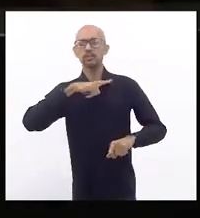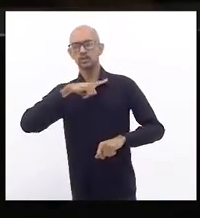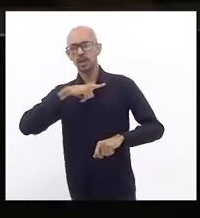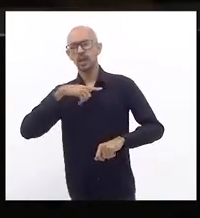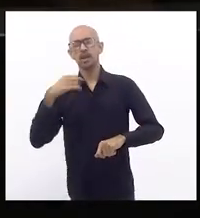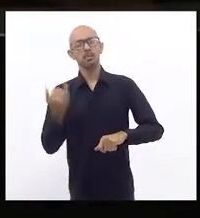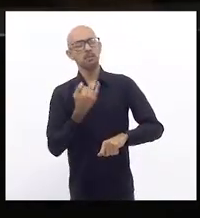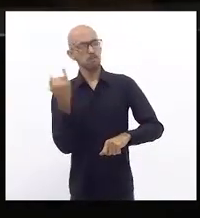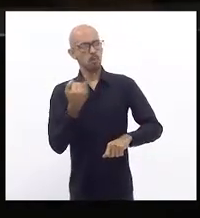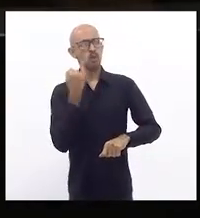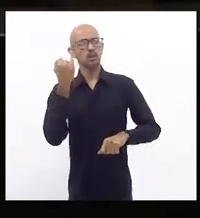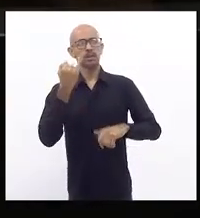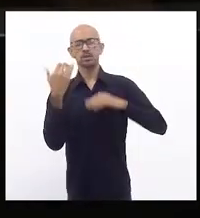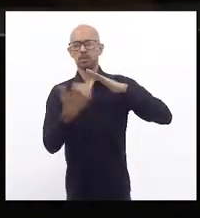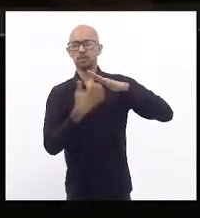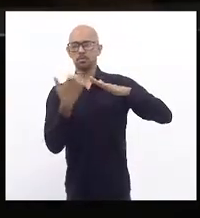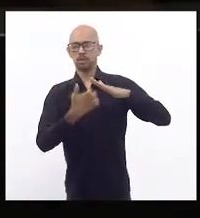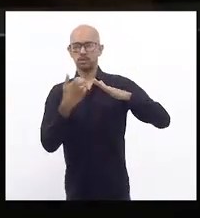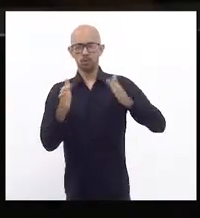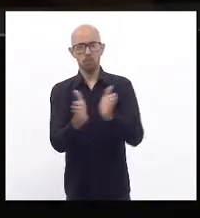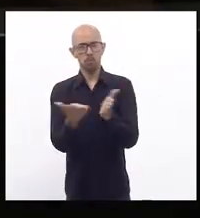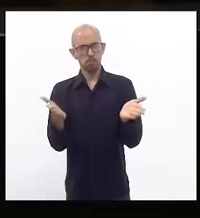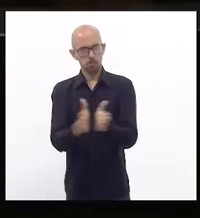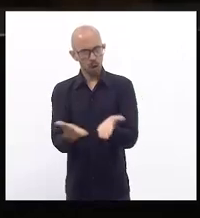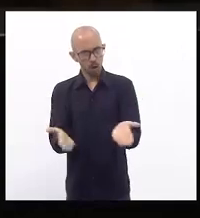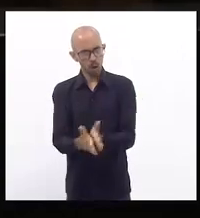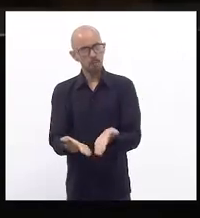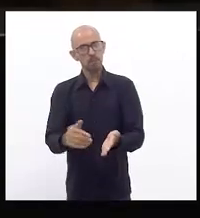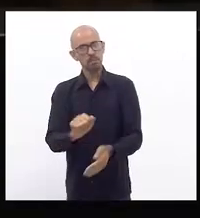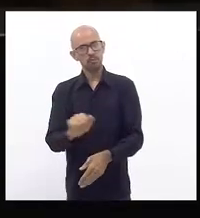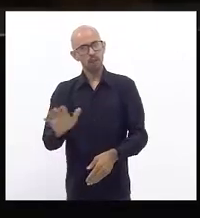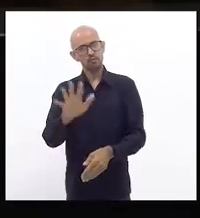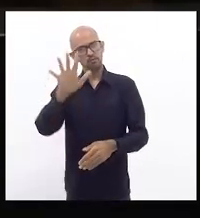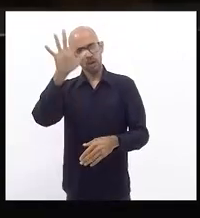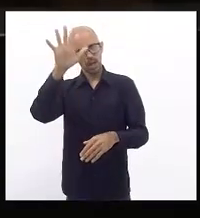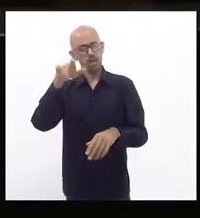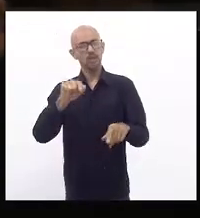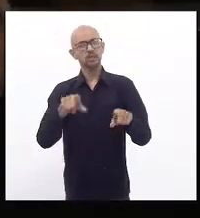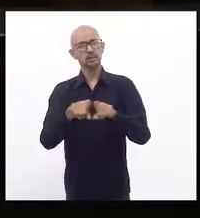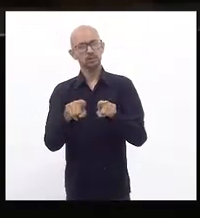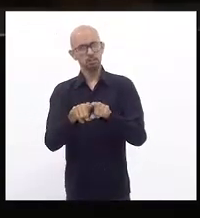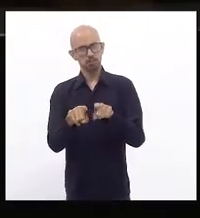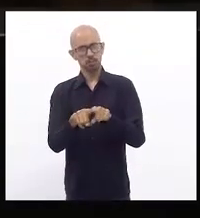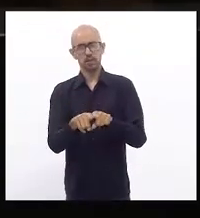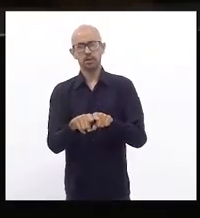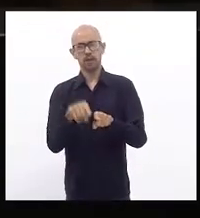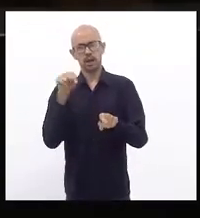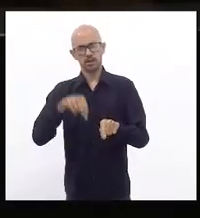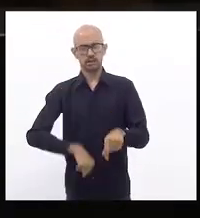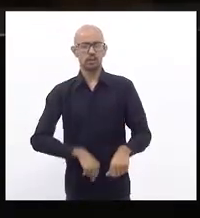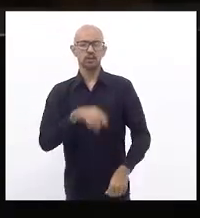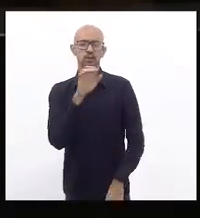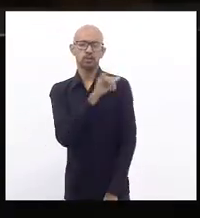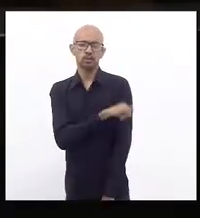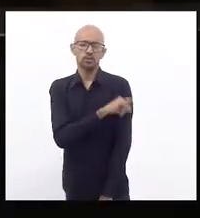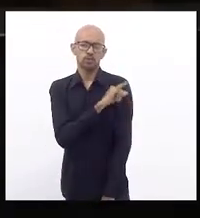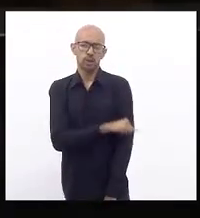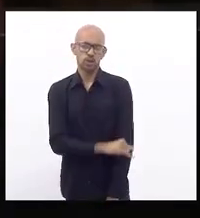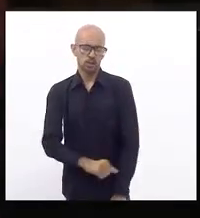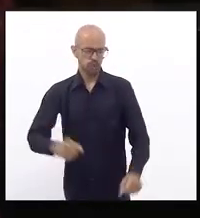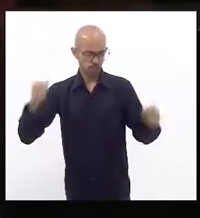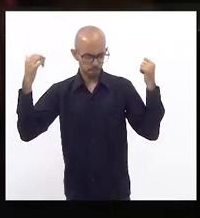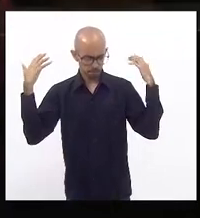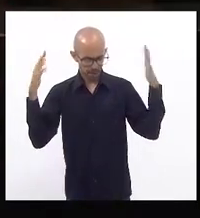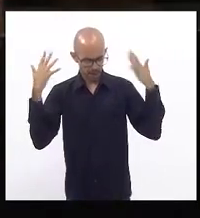essa empresa tem para o povo pobre, para o povo favelado, para as periferias aqui do nosso estado. Então, celebrar, parabenizar